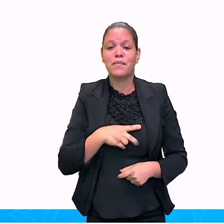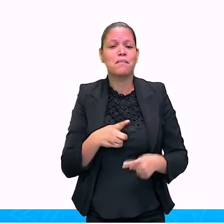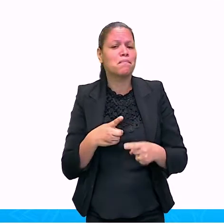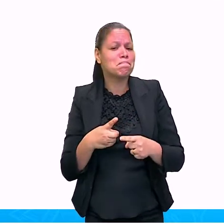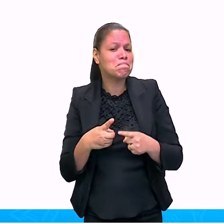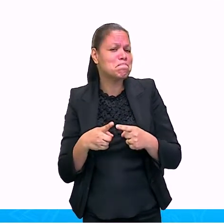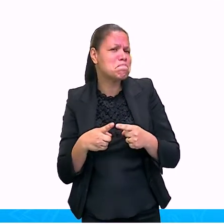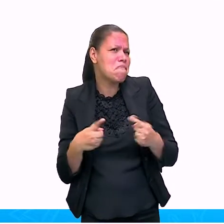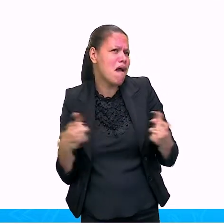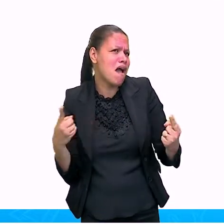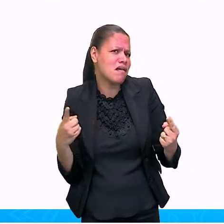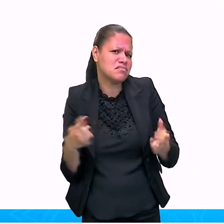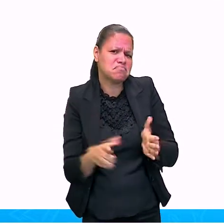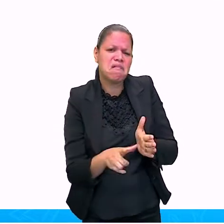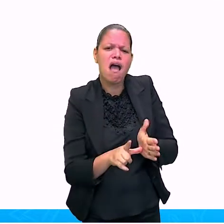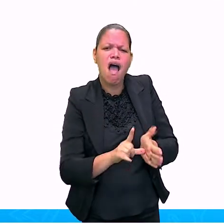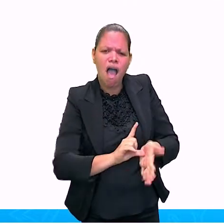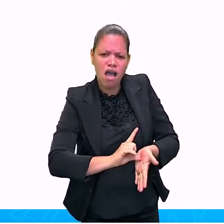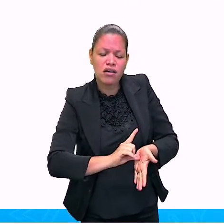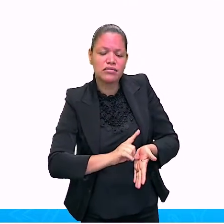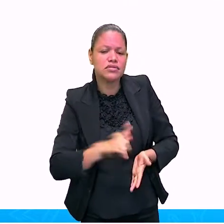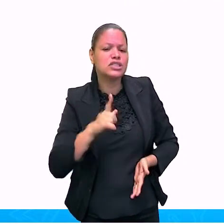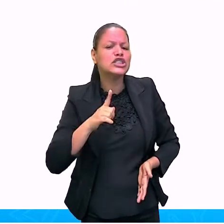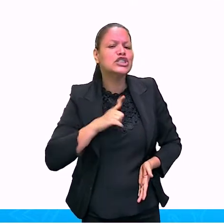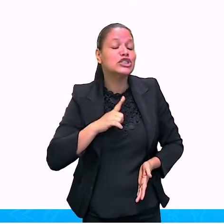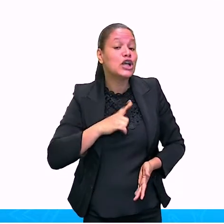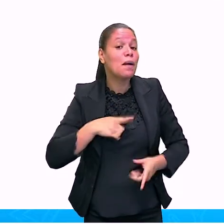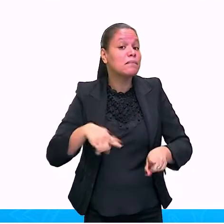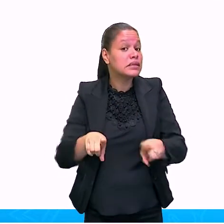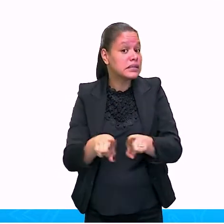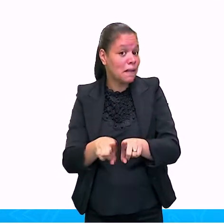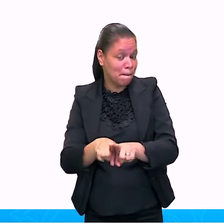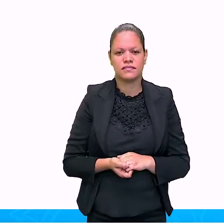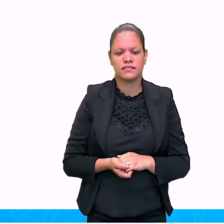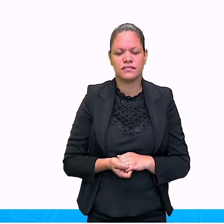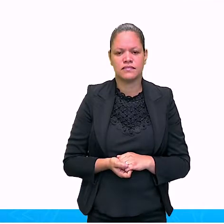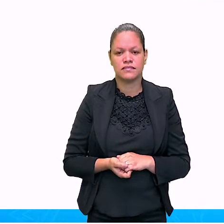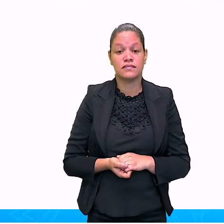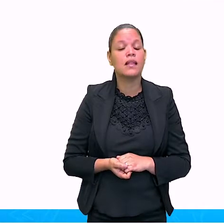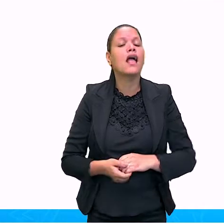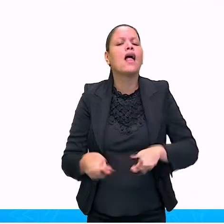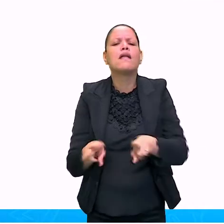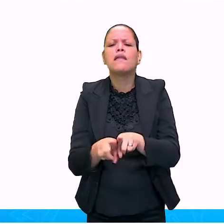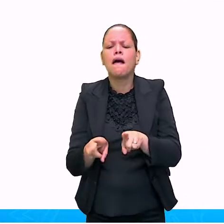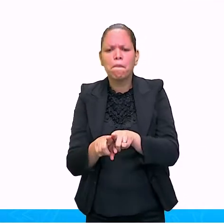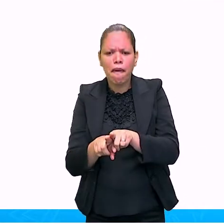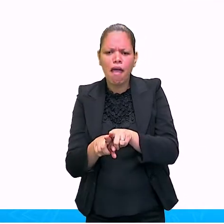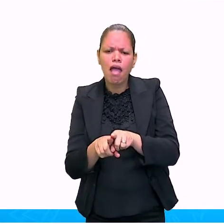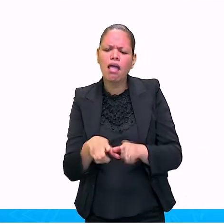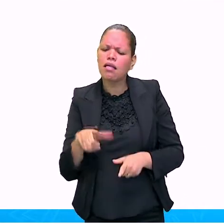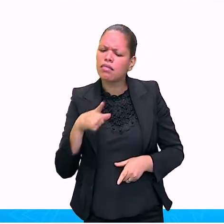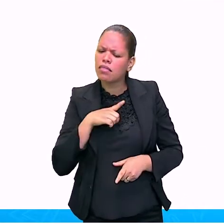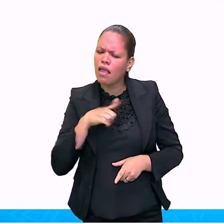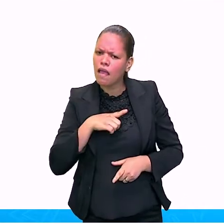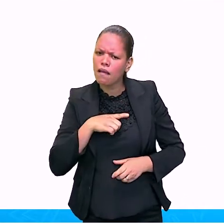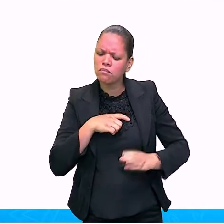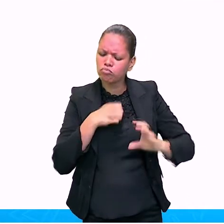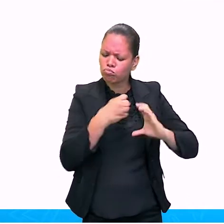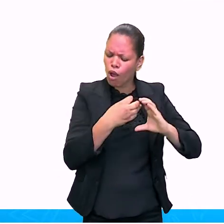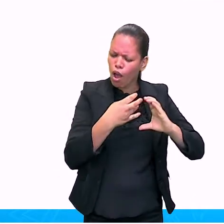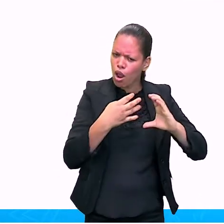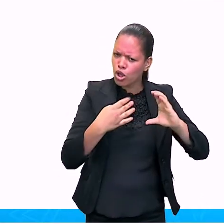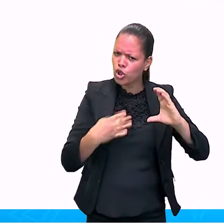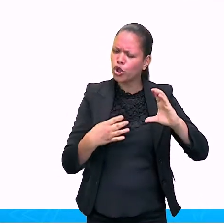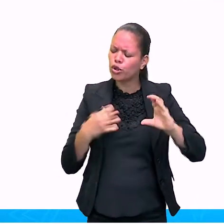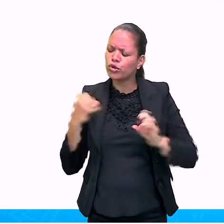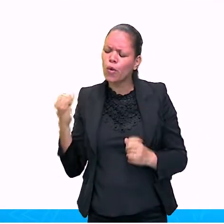ali veio para fazer o quê? Uma transformação dessa língua. Outra questão, outra característica importante